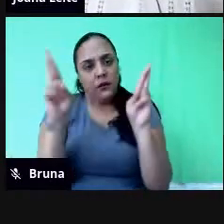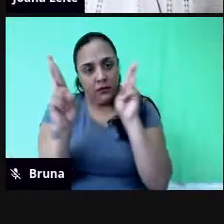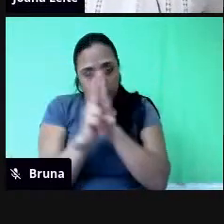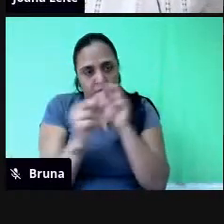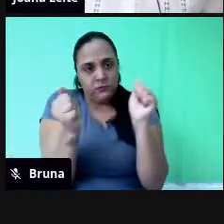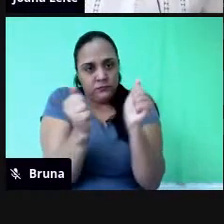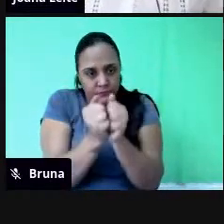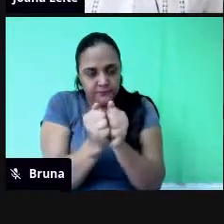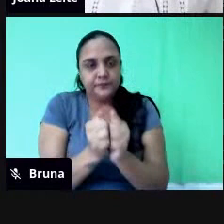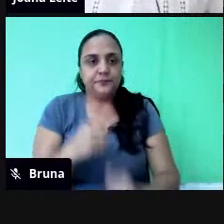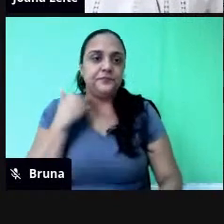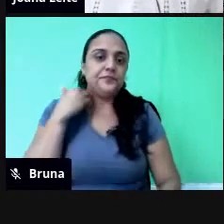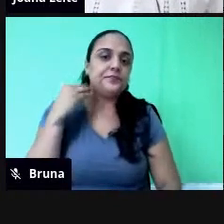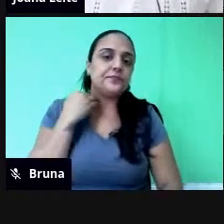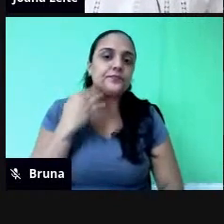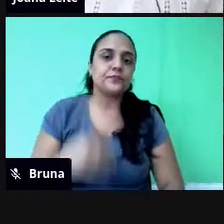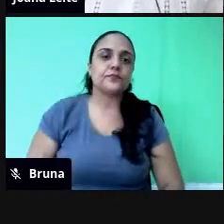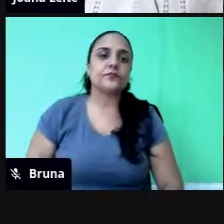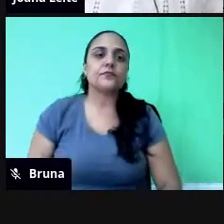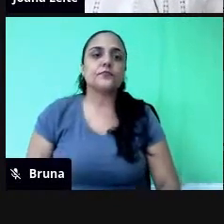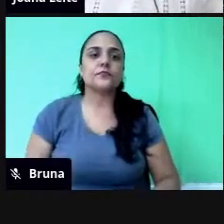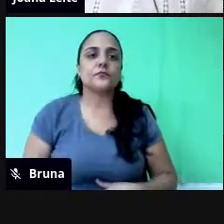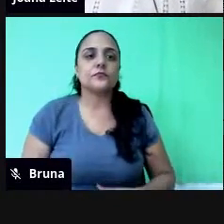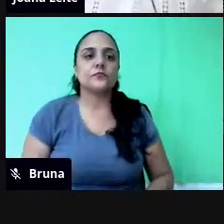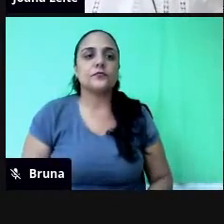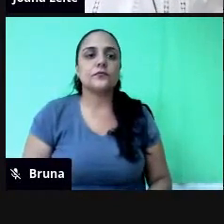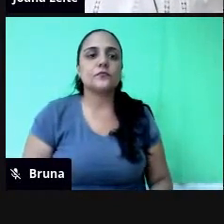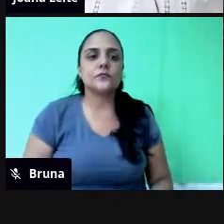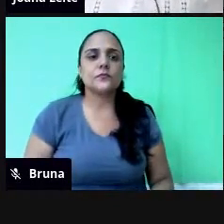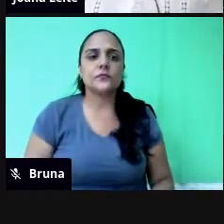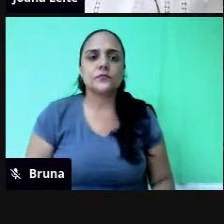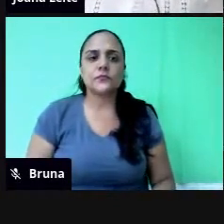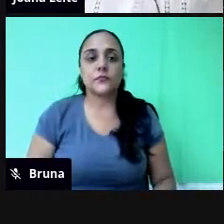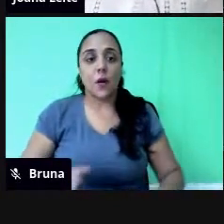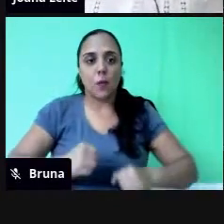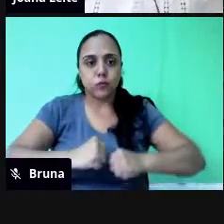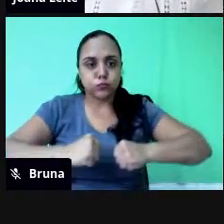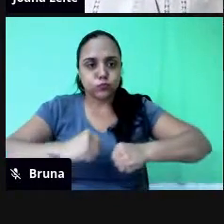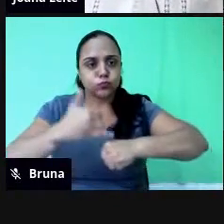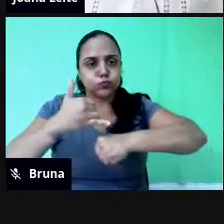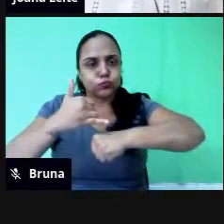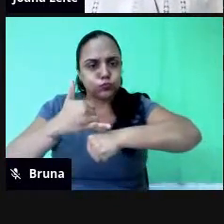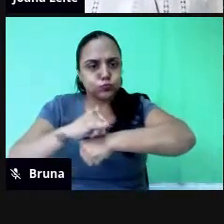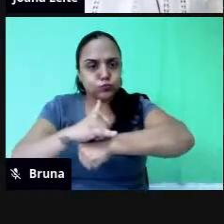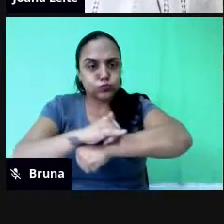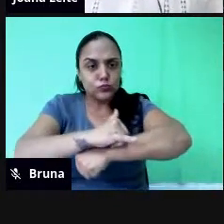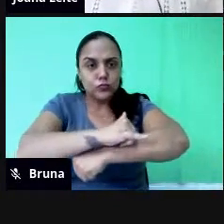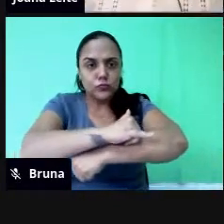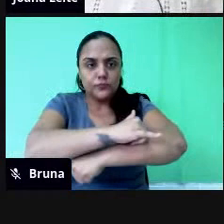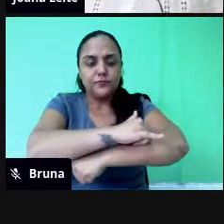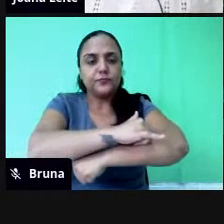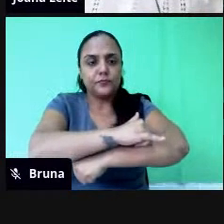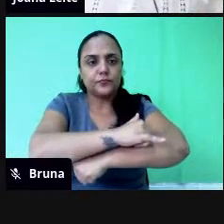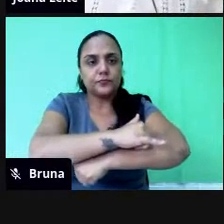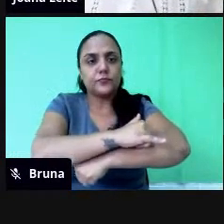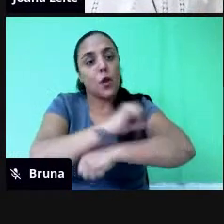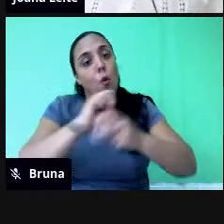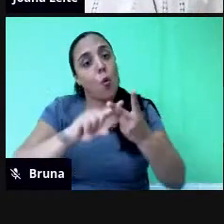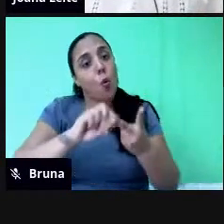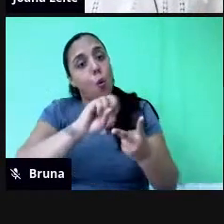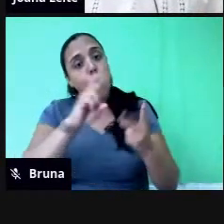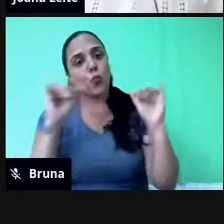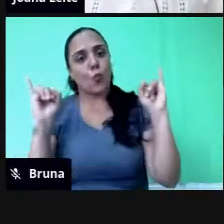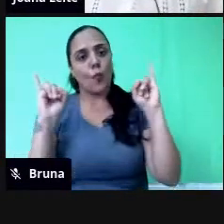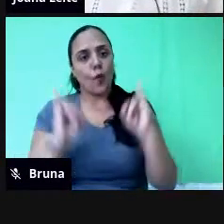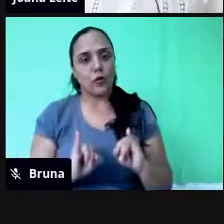nutricionais. Questões relacionadas com obesidade, né, ou desnutrição. Então, nós